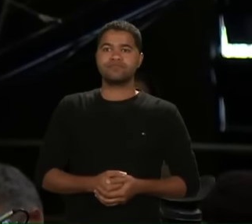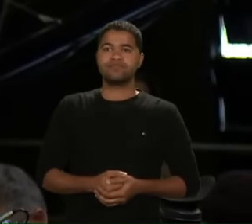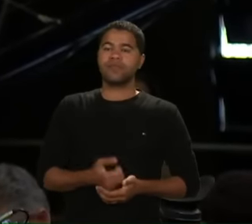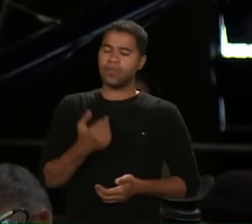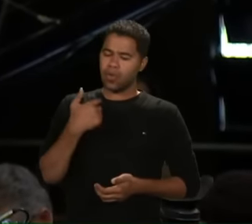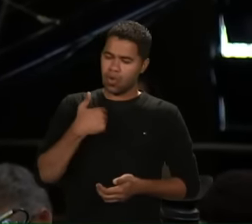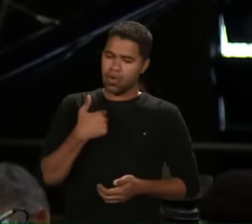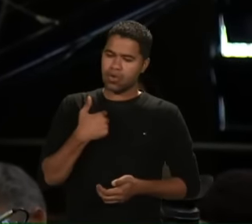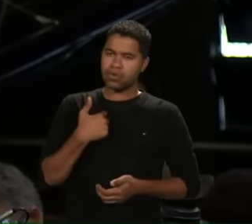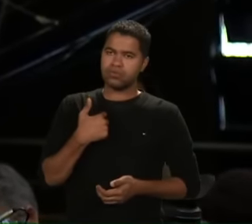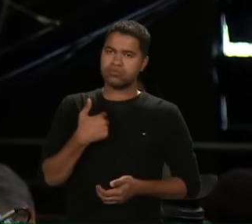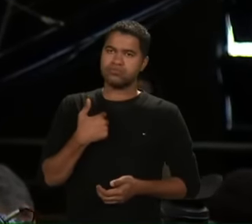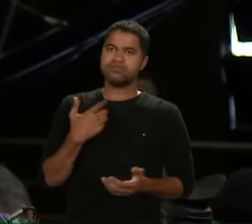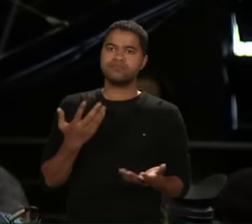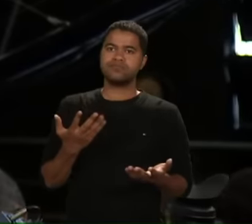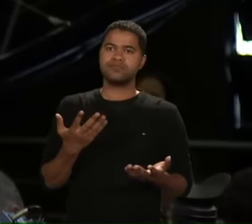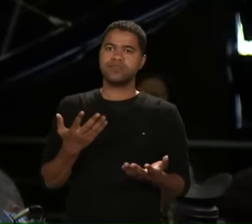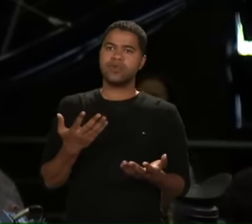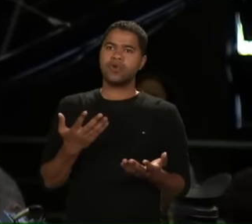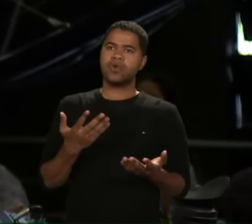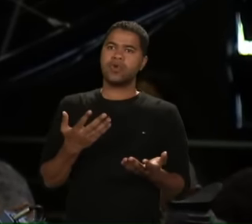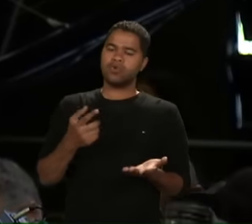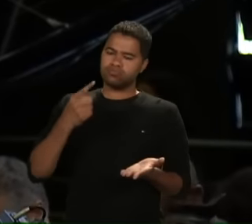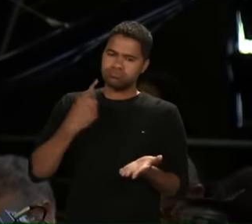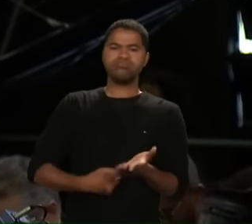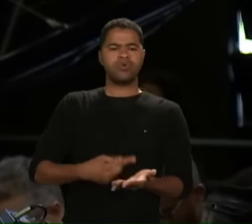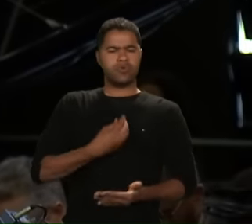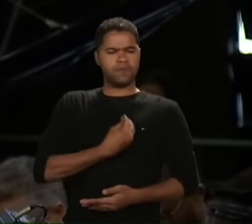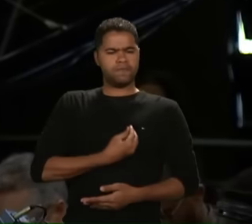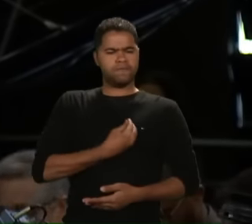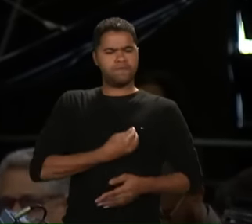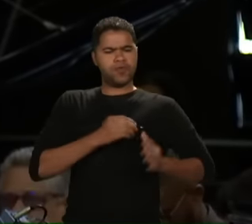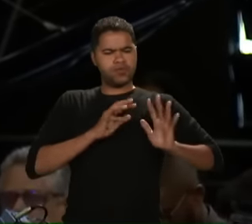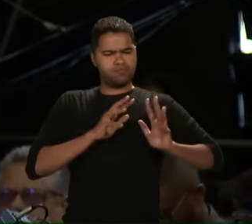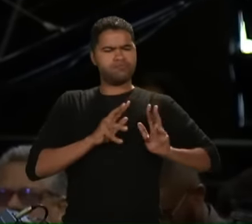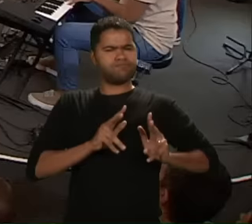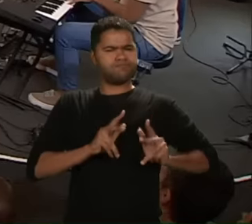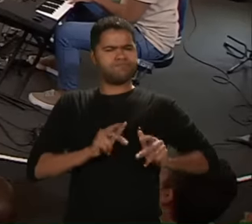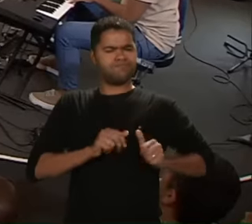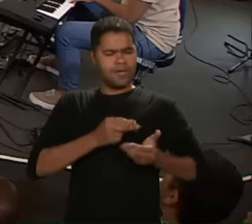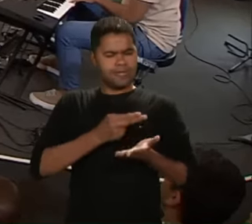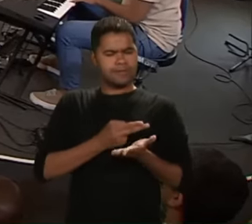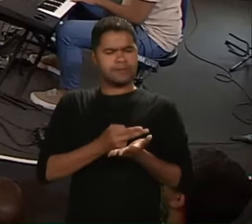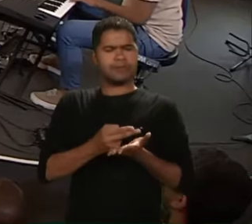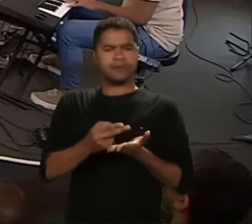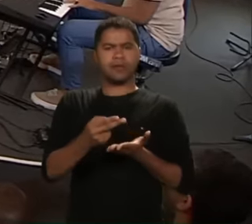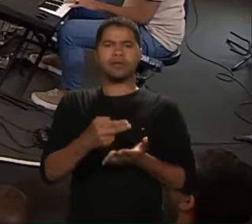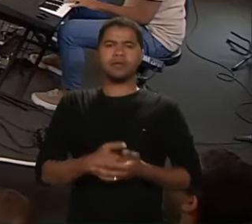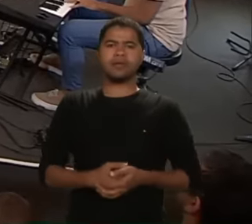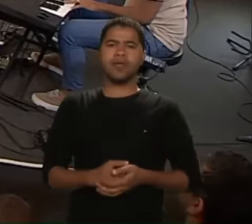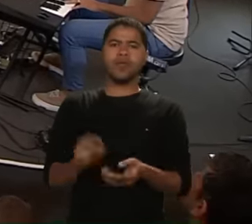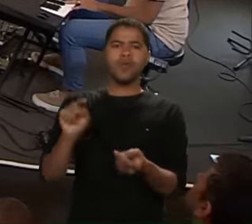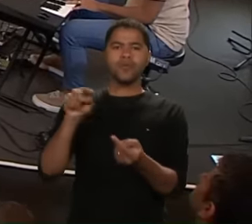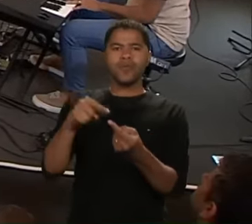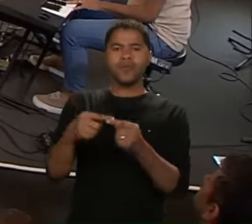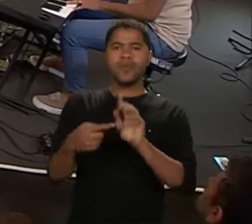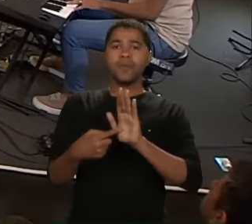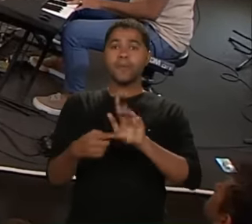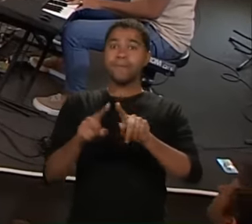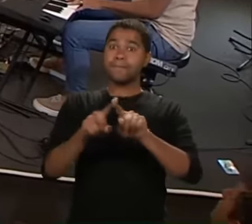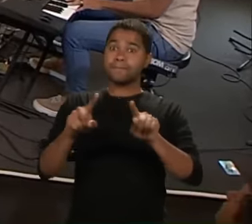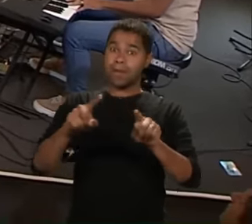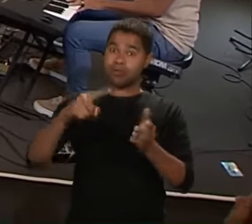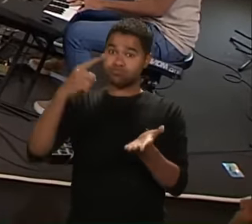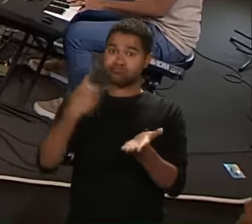Olha, eu vou servir o Senhor, vou fazer ter uma vida santa. Você fez vários propósitos, mas cumpre